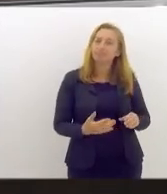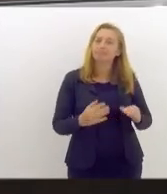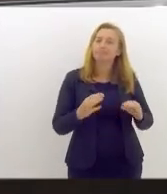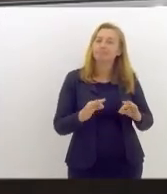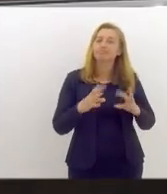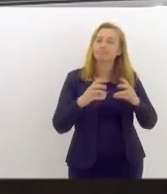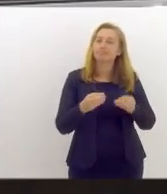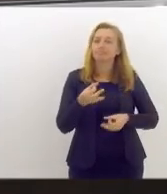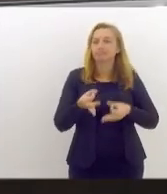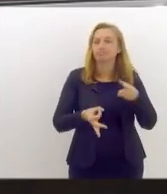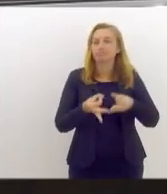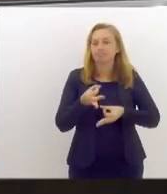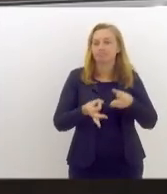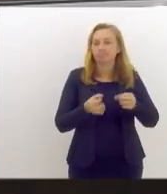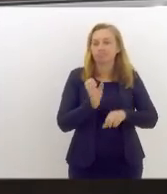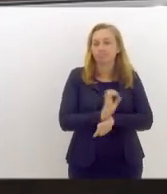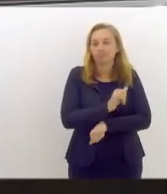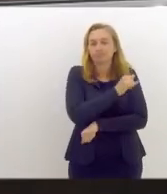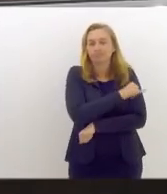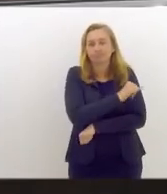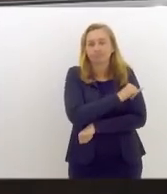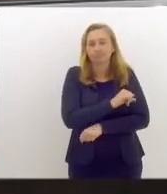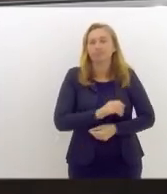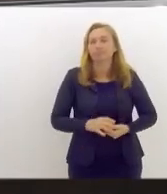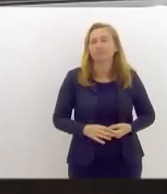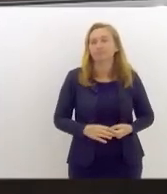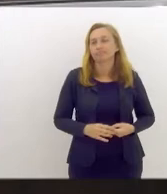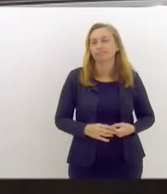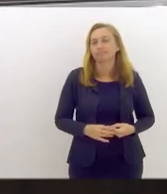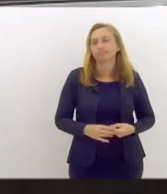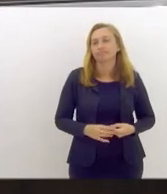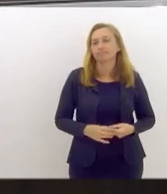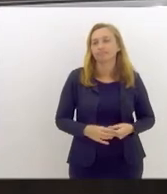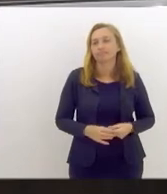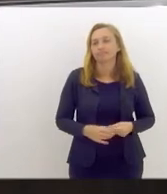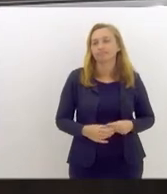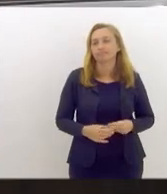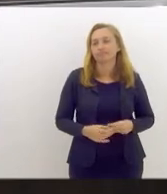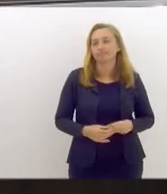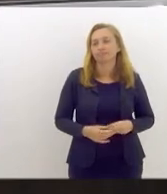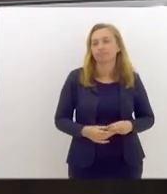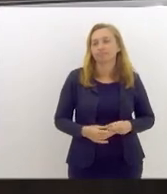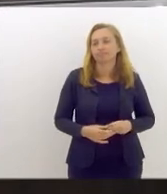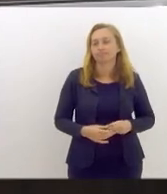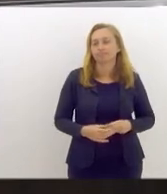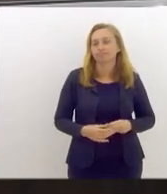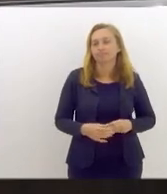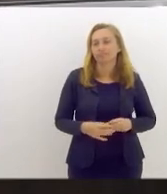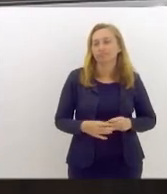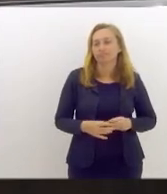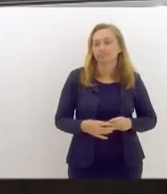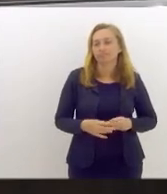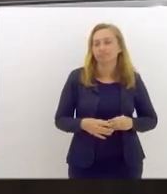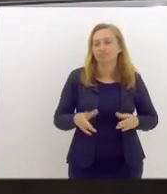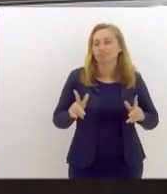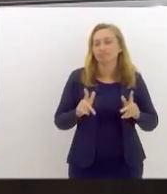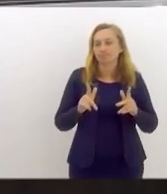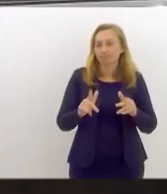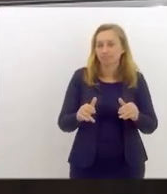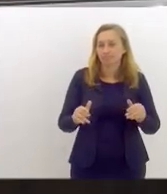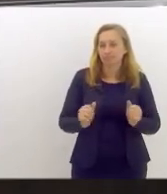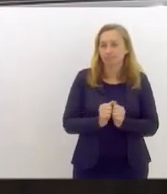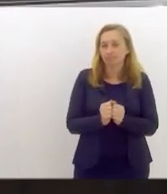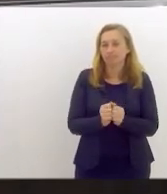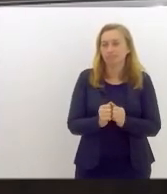de tudo a justiça do Estado do Rio de Janeiro que igualmente trilha nos ideais abraçados por essa